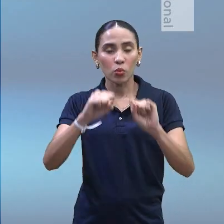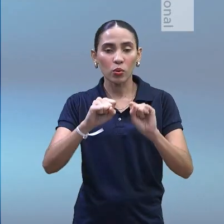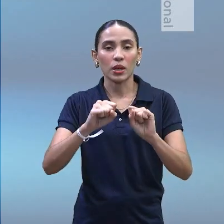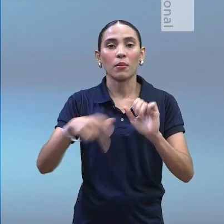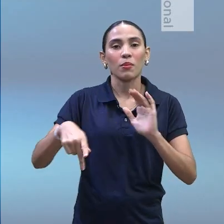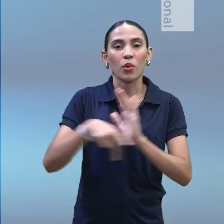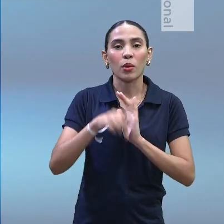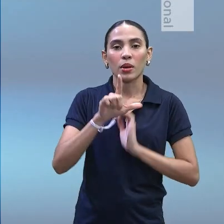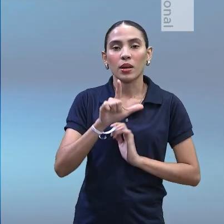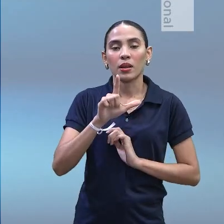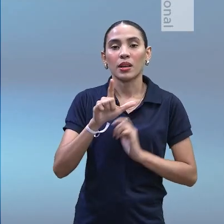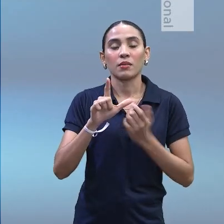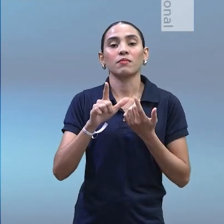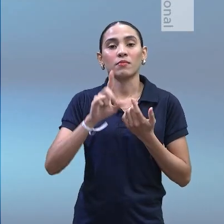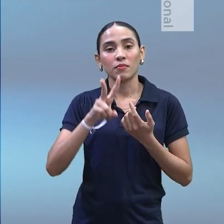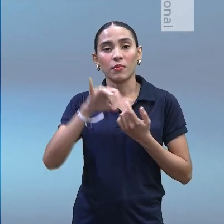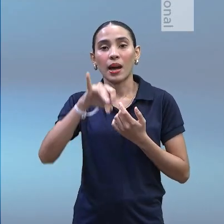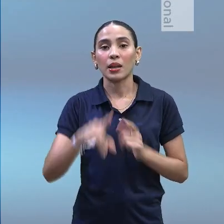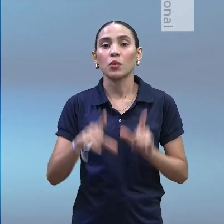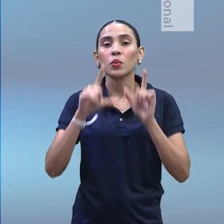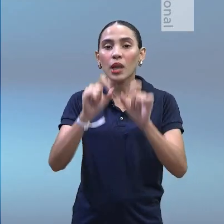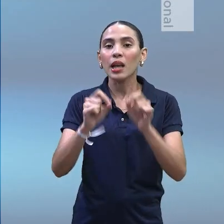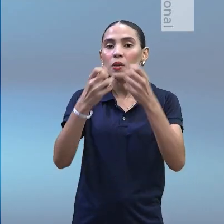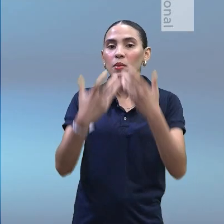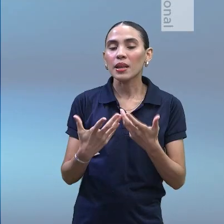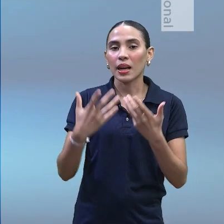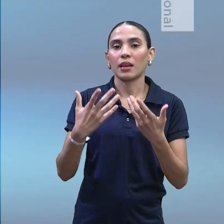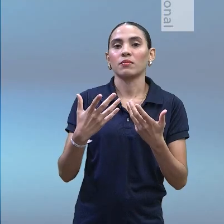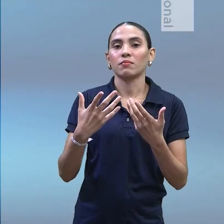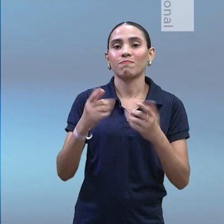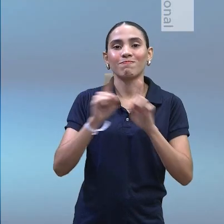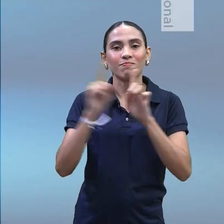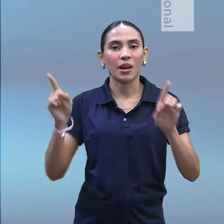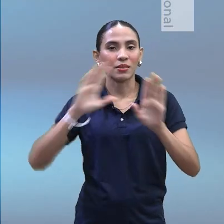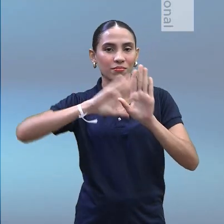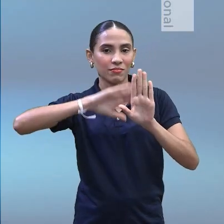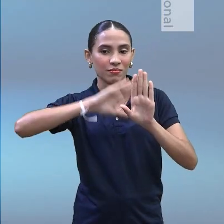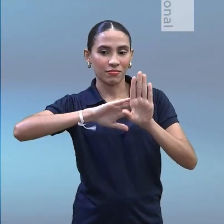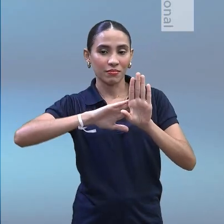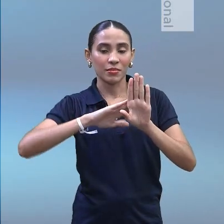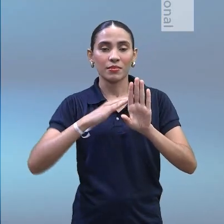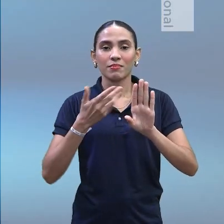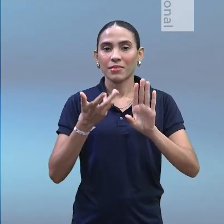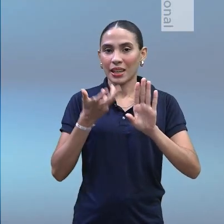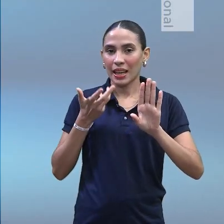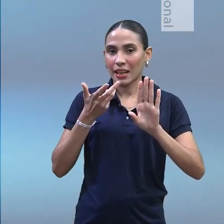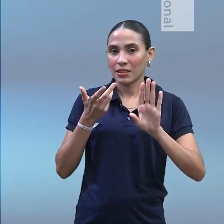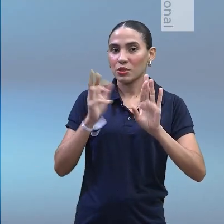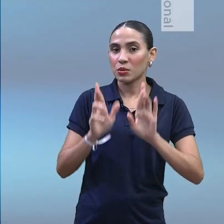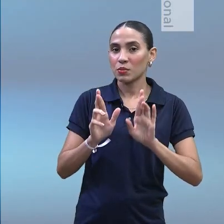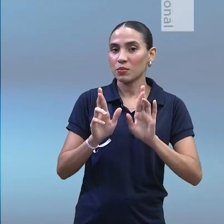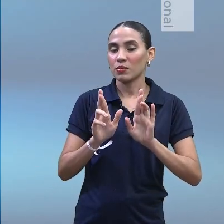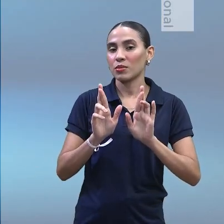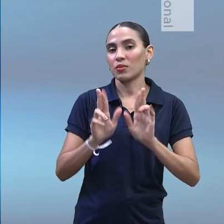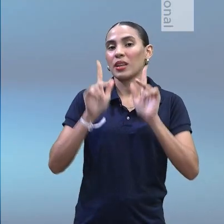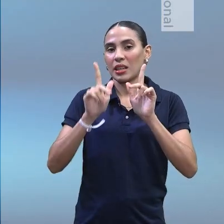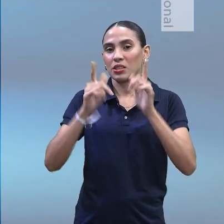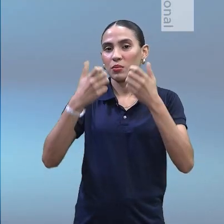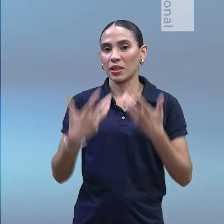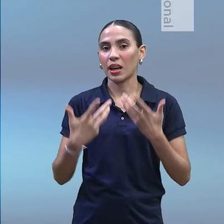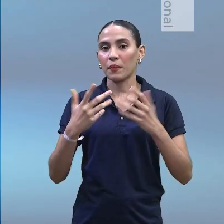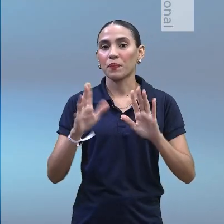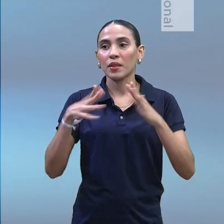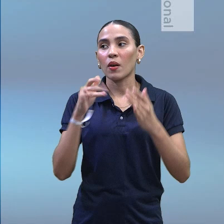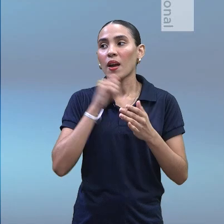ela vai dizer uma coisa, mas na verdade você quer dizer outra coisa. Então aqui quando ele diz, olha,